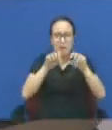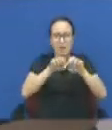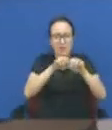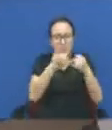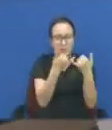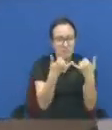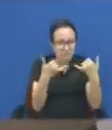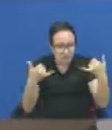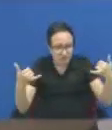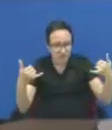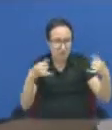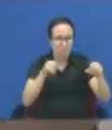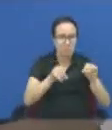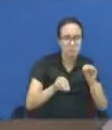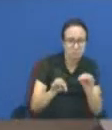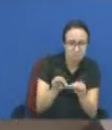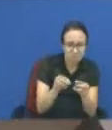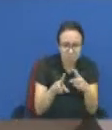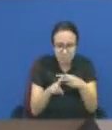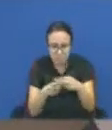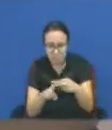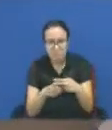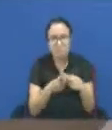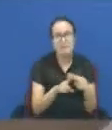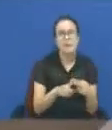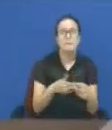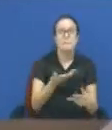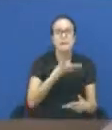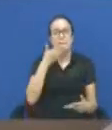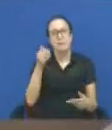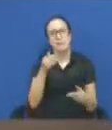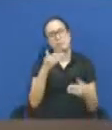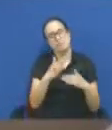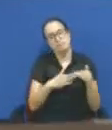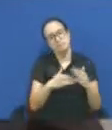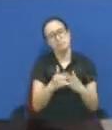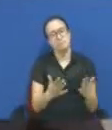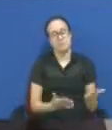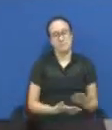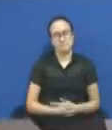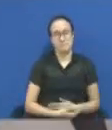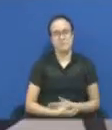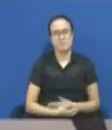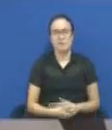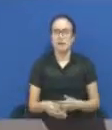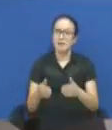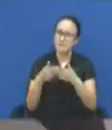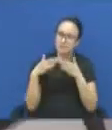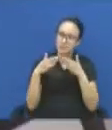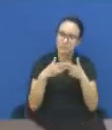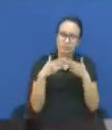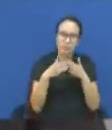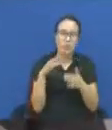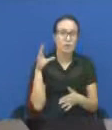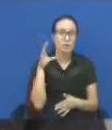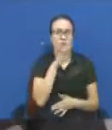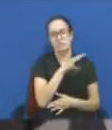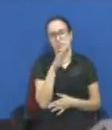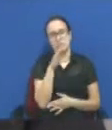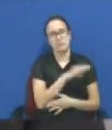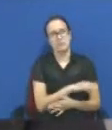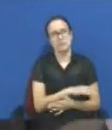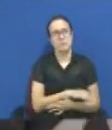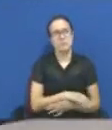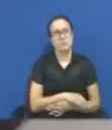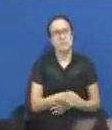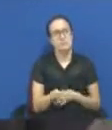a questão técnica, né, para que realmente tenha funcionamento. Então, por isso que nós estamos pedindo aqui a urgência